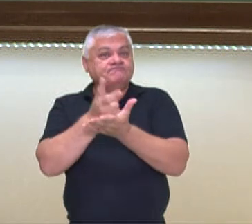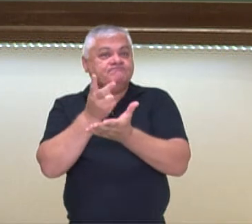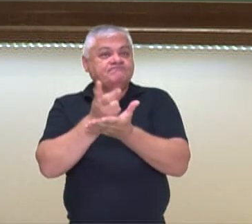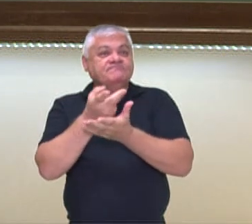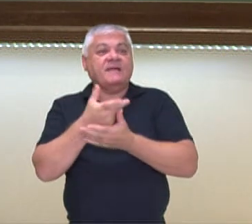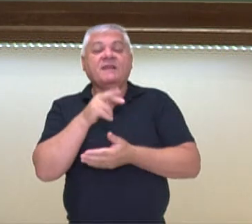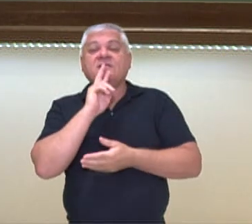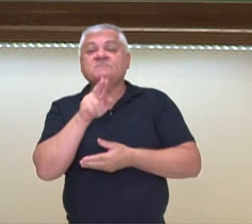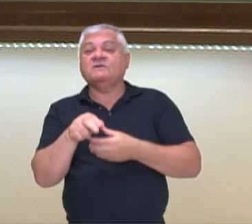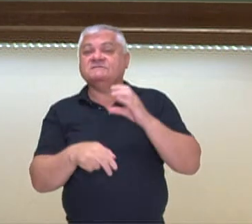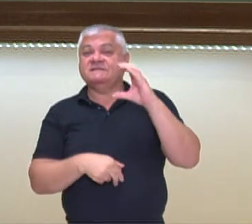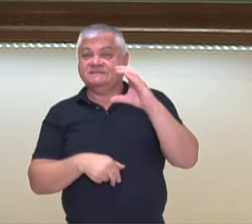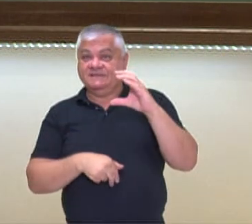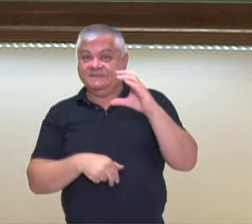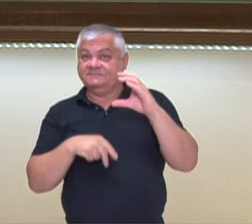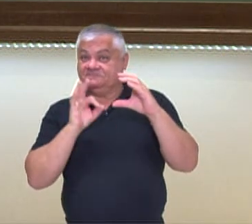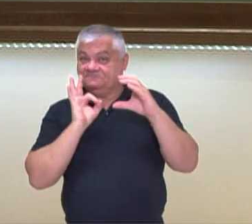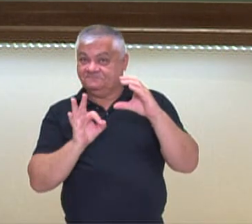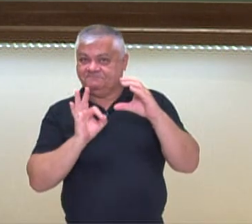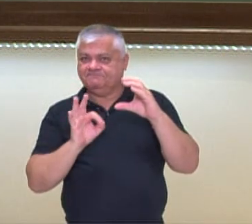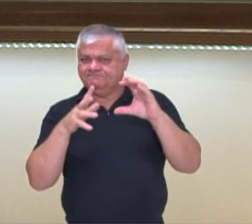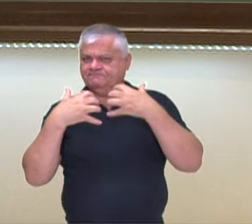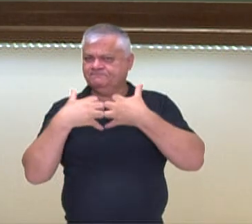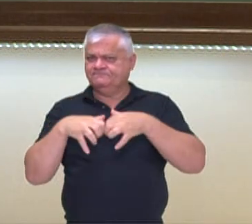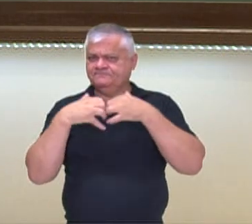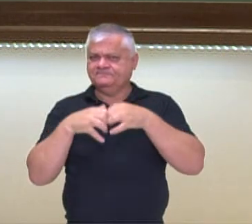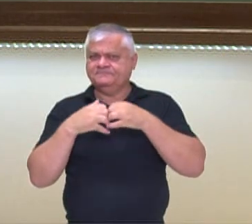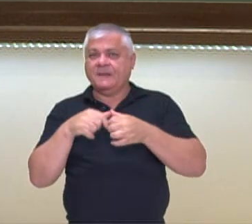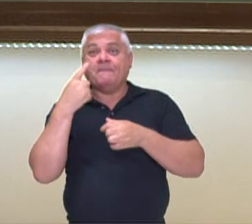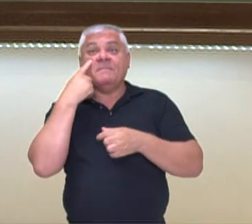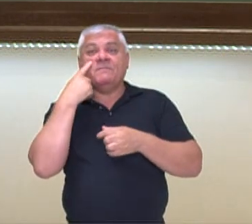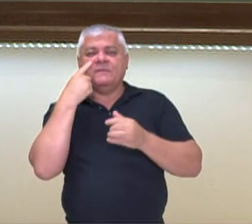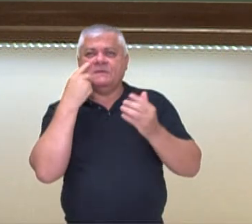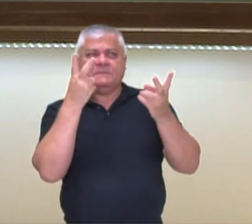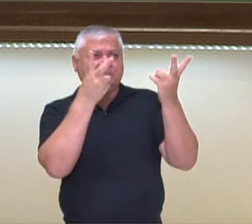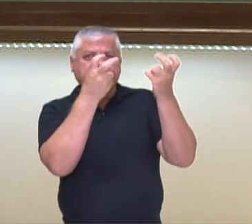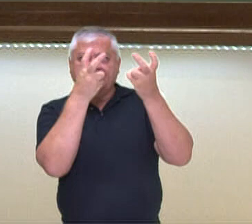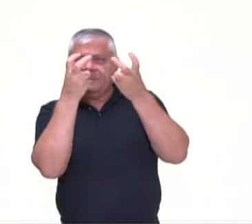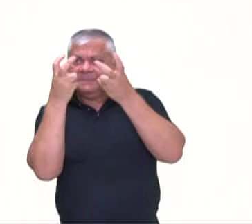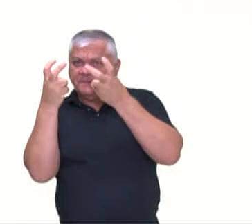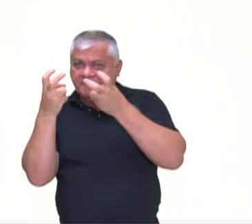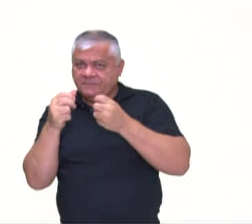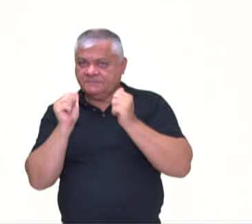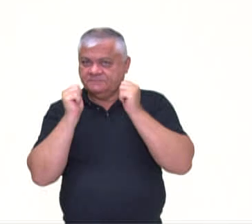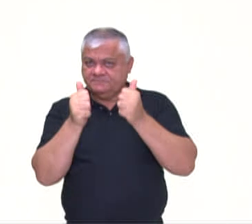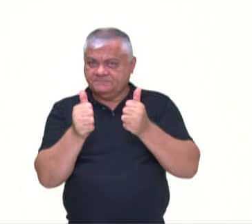do raciocínio desenvolvido, sempre o balanceamento primeiro, antes de começar um cálculo